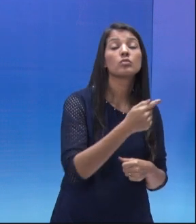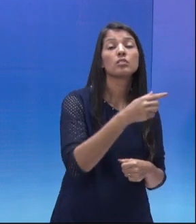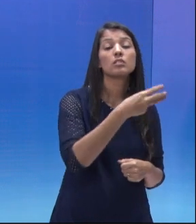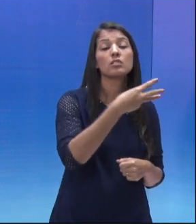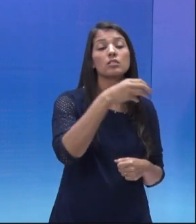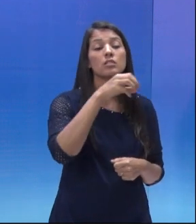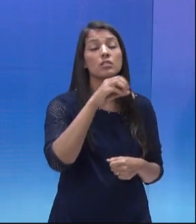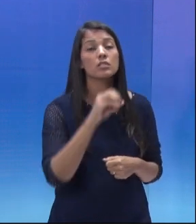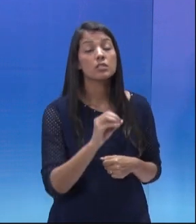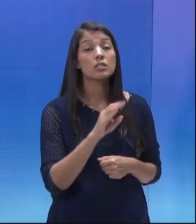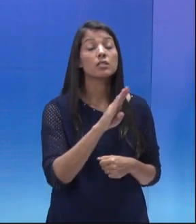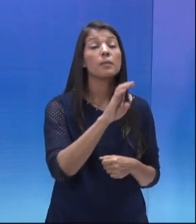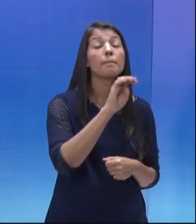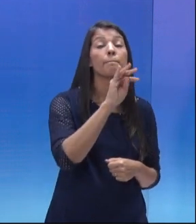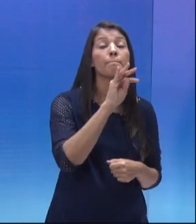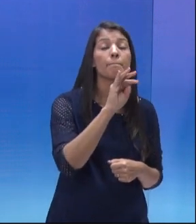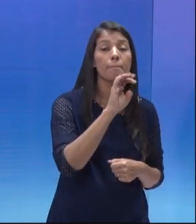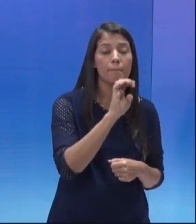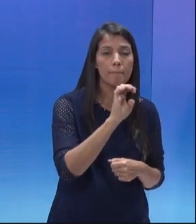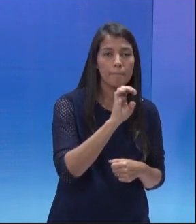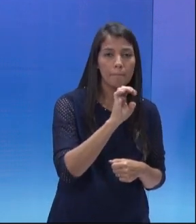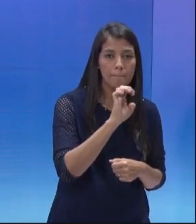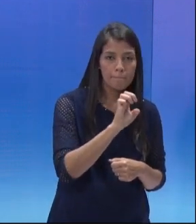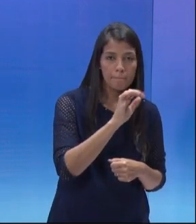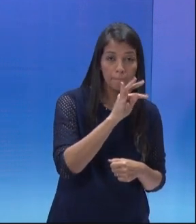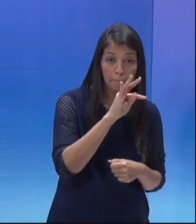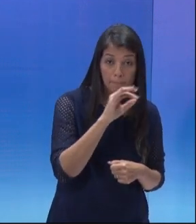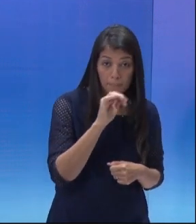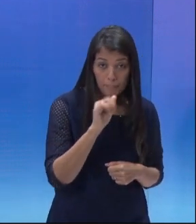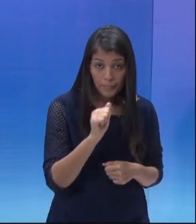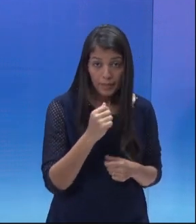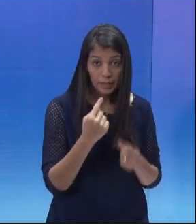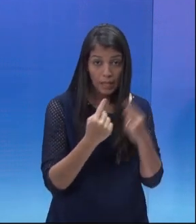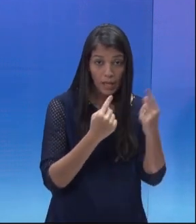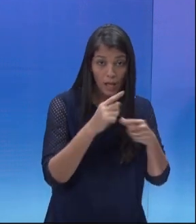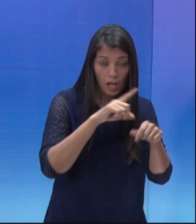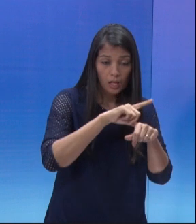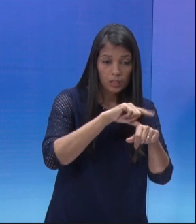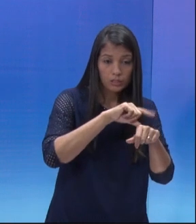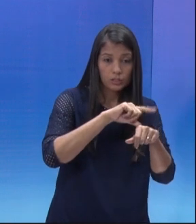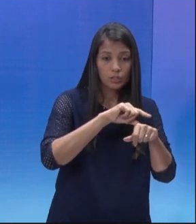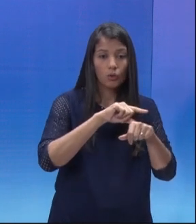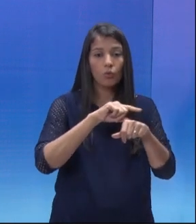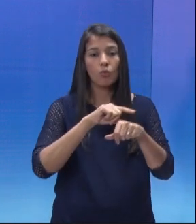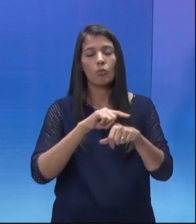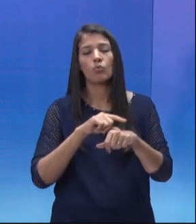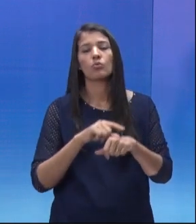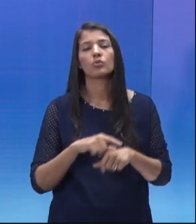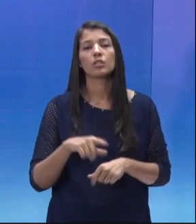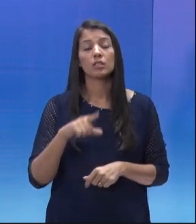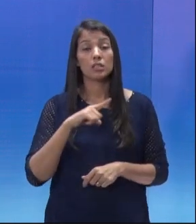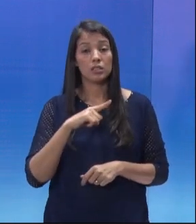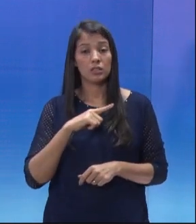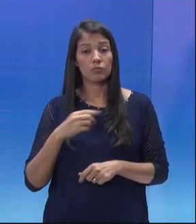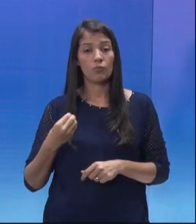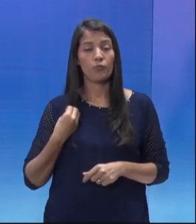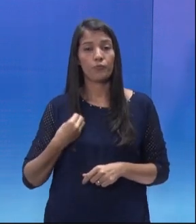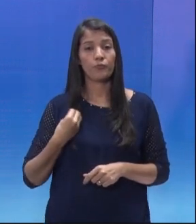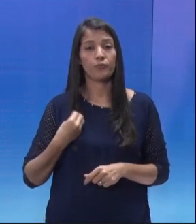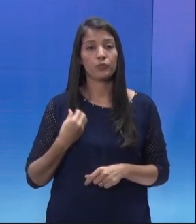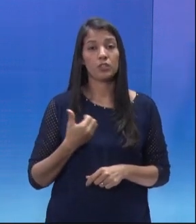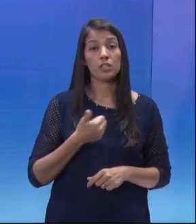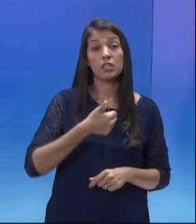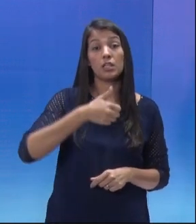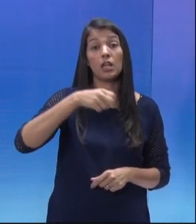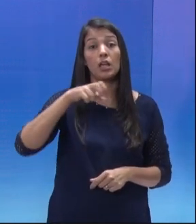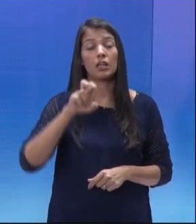betas por minuto para cada grama. Percebam então que há uma diferença na unidade de medida. O nosso padrão está em